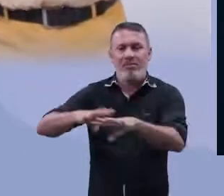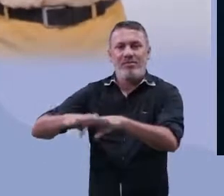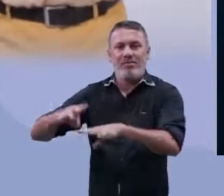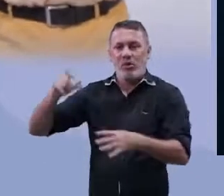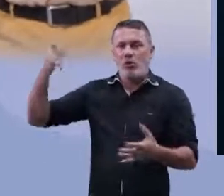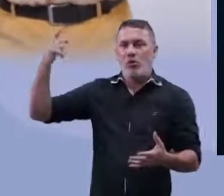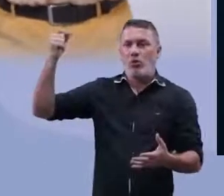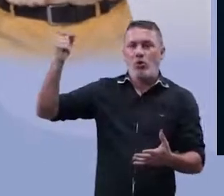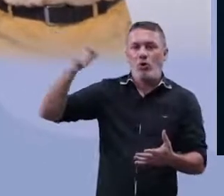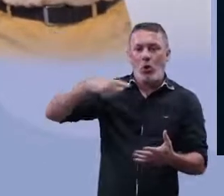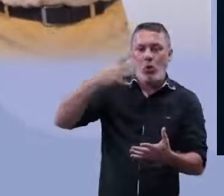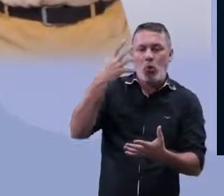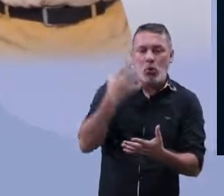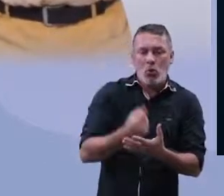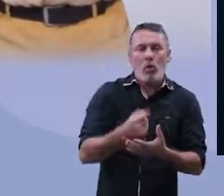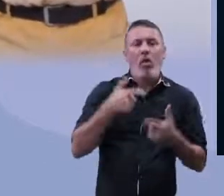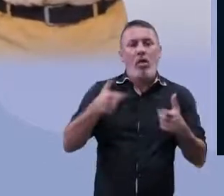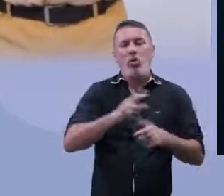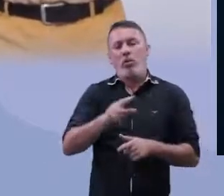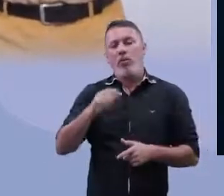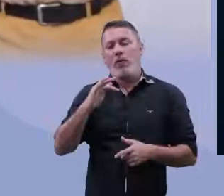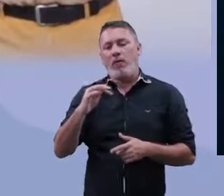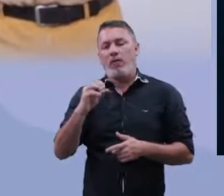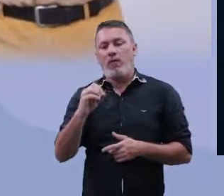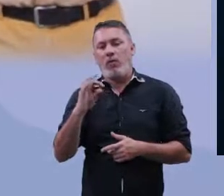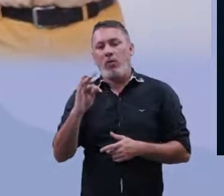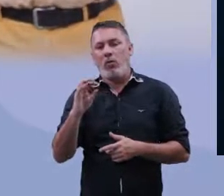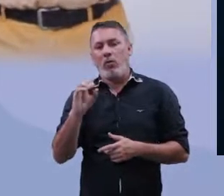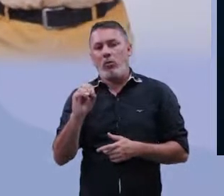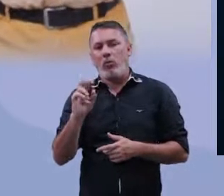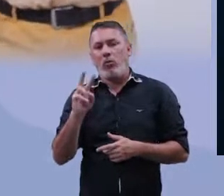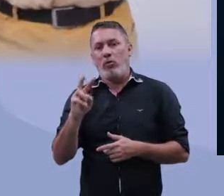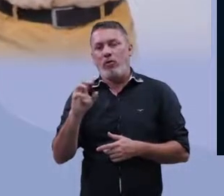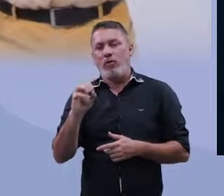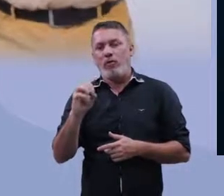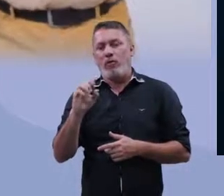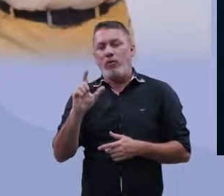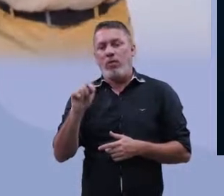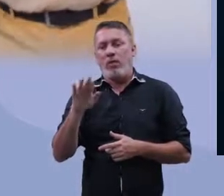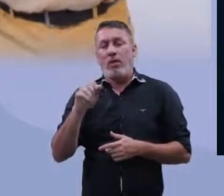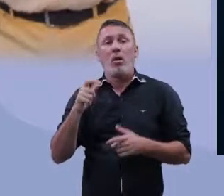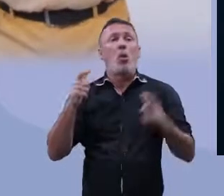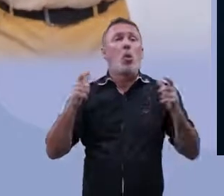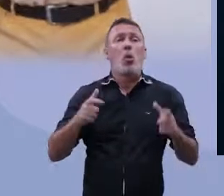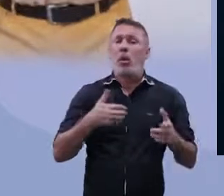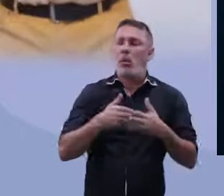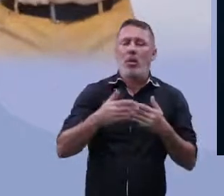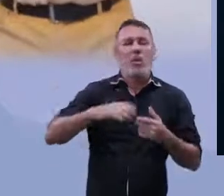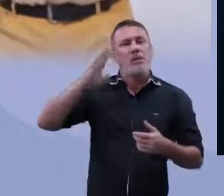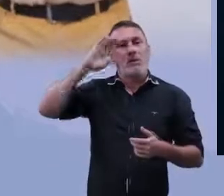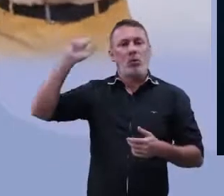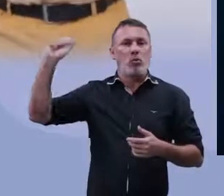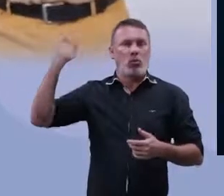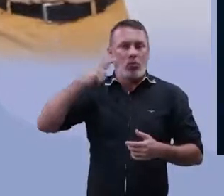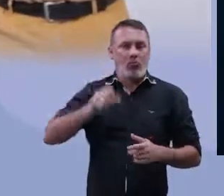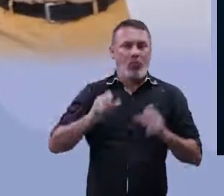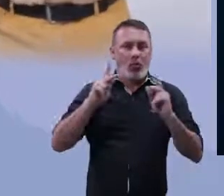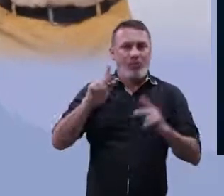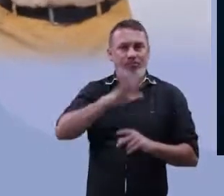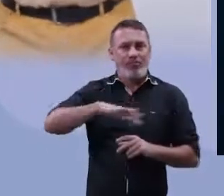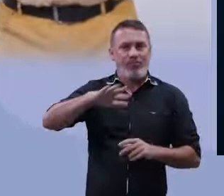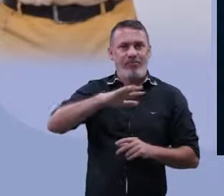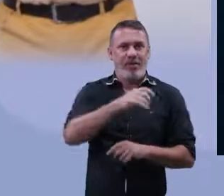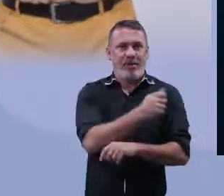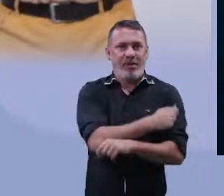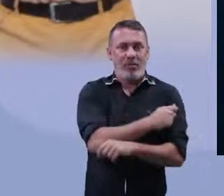àquela superfície. Mesmo numa superfície pequena, incidência solar o ano todo é a fotovoltaica. Valeu, meus queridos! Essa